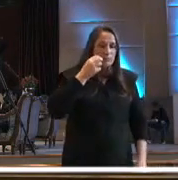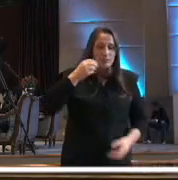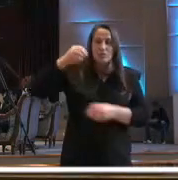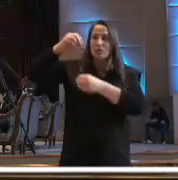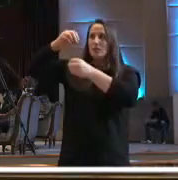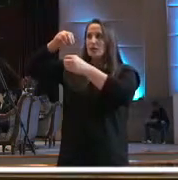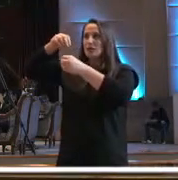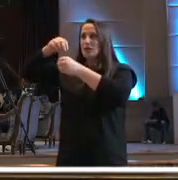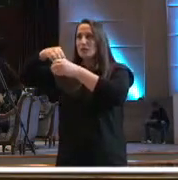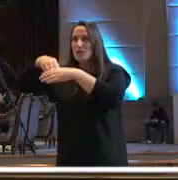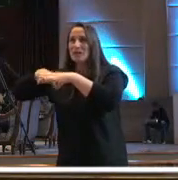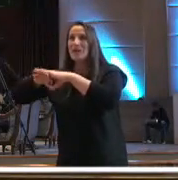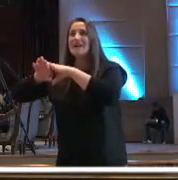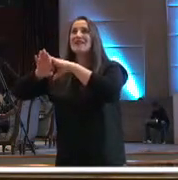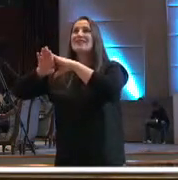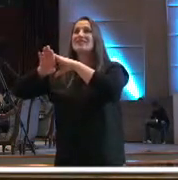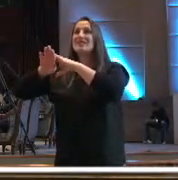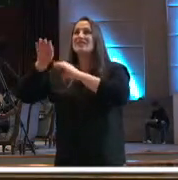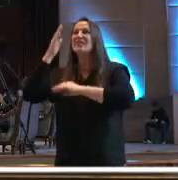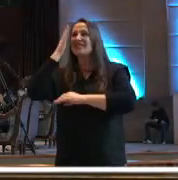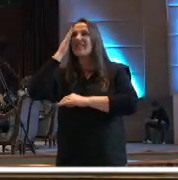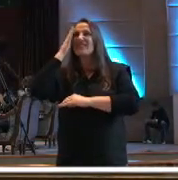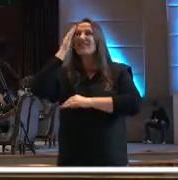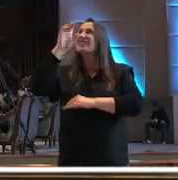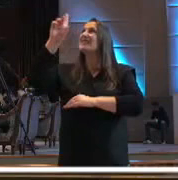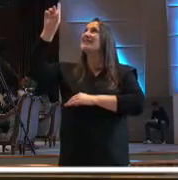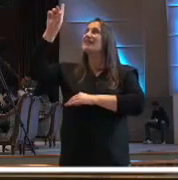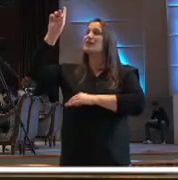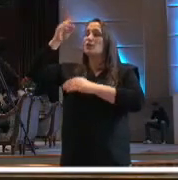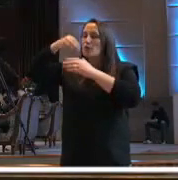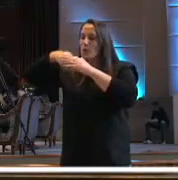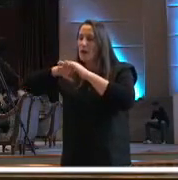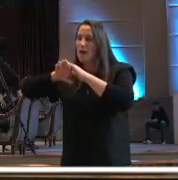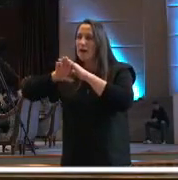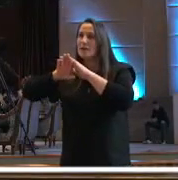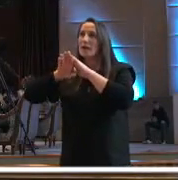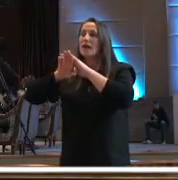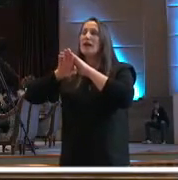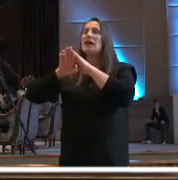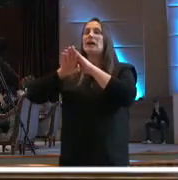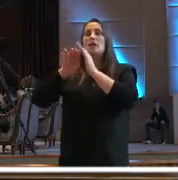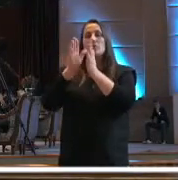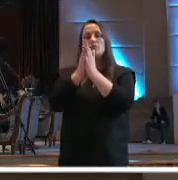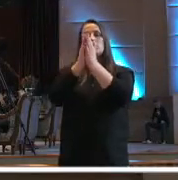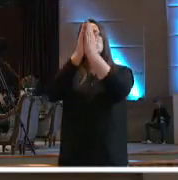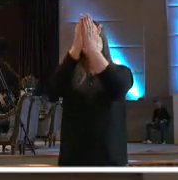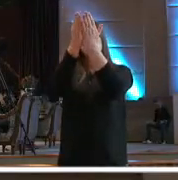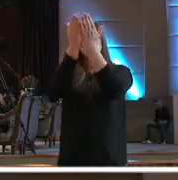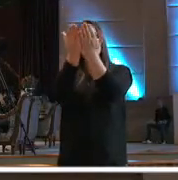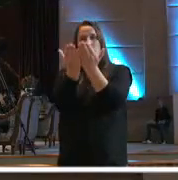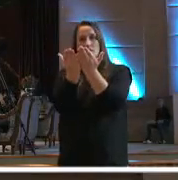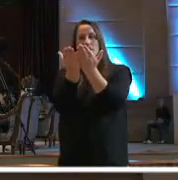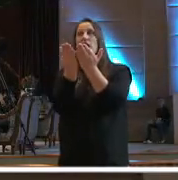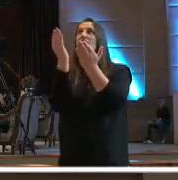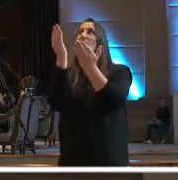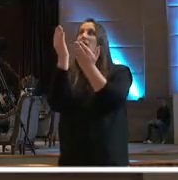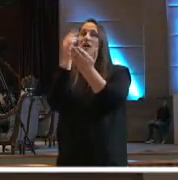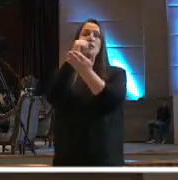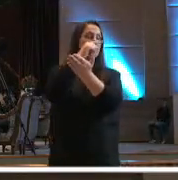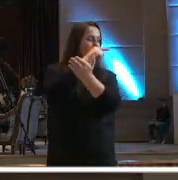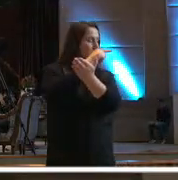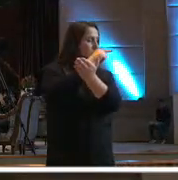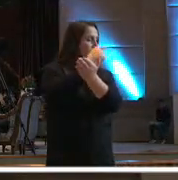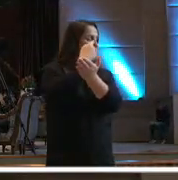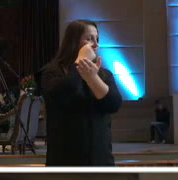cada uma delas e marcando no livro eterno das suas memórias o que vai no nosso